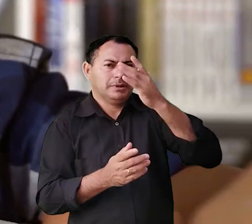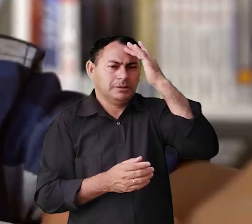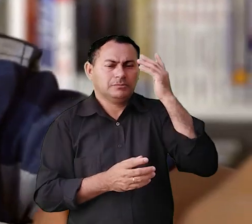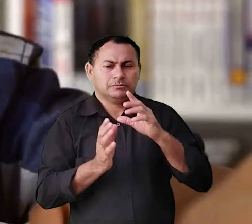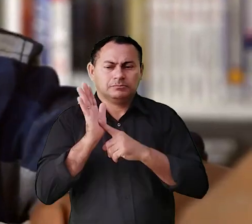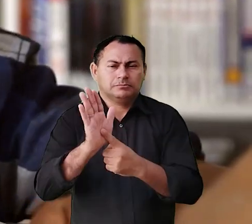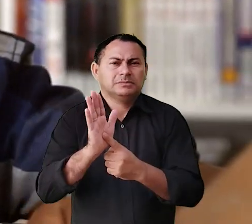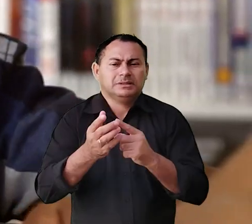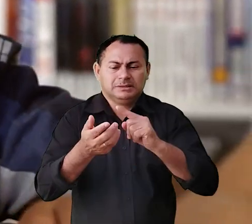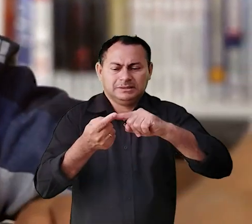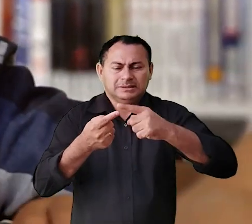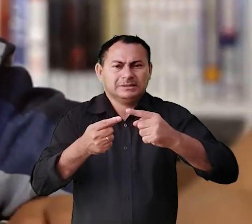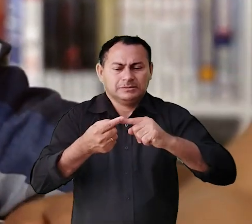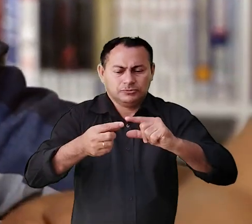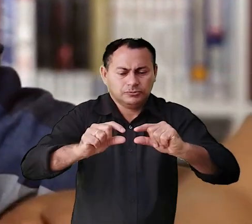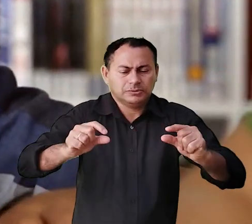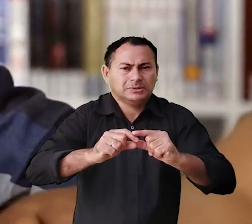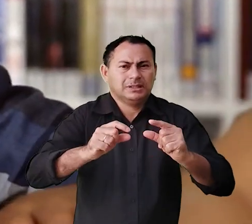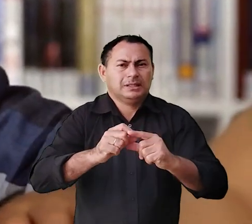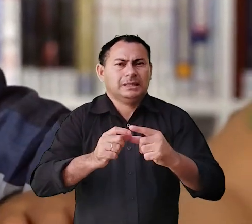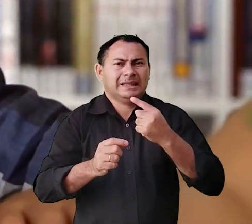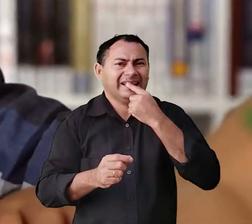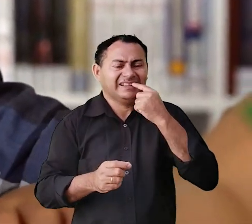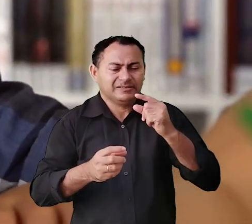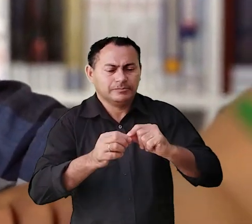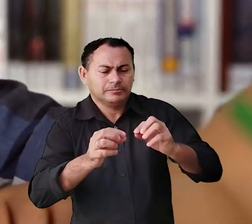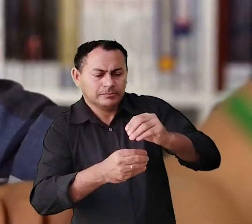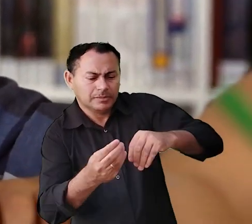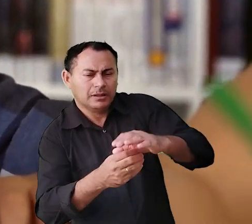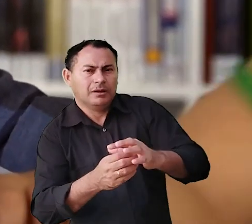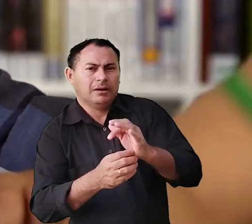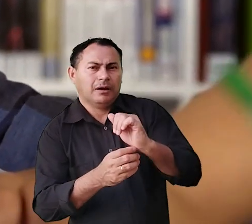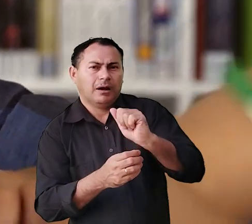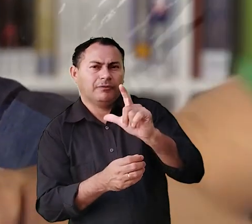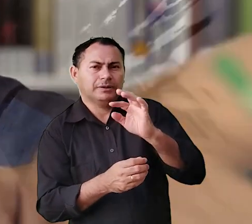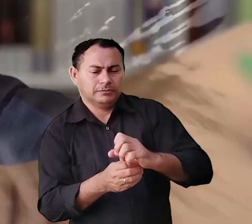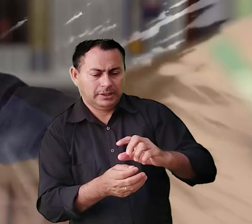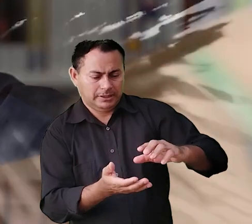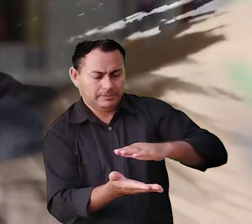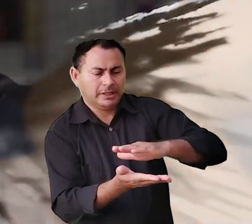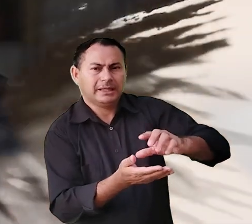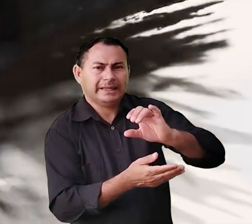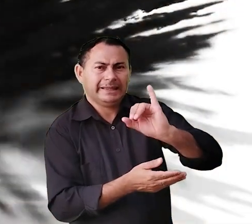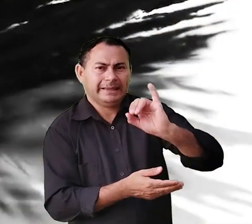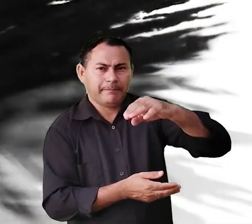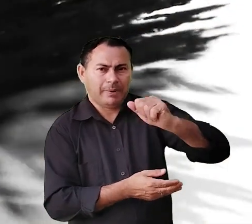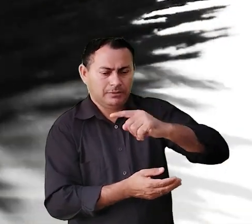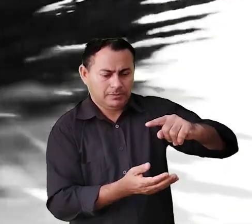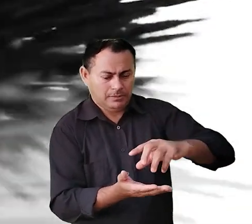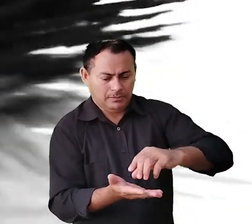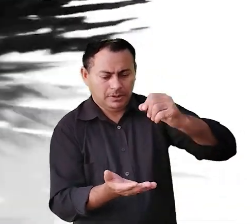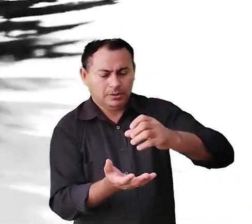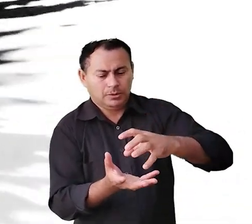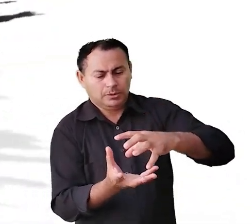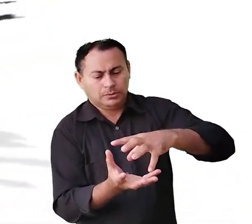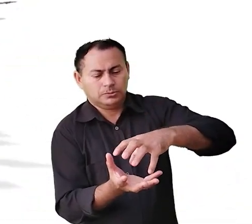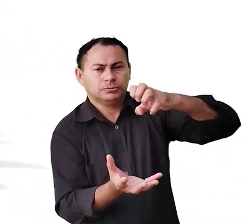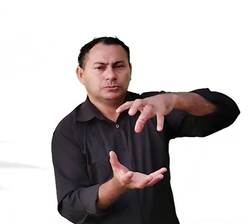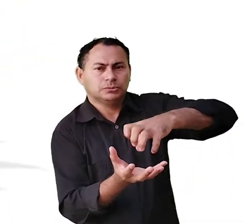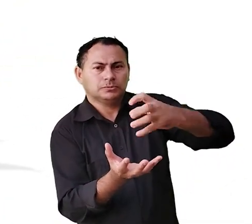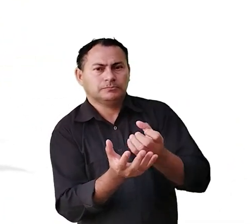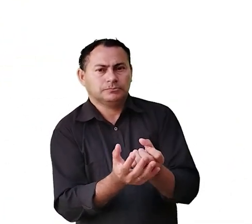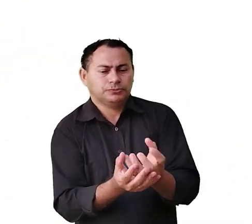vários palitos de dentes com vários alfinetes sobre a mesa. Depois ela passou um ímã sobre a mesa. Os alfinetes foram